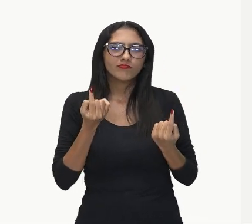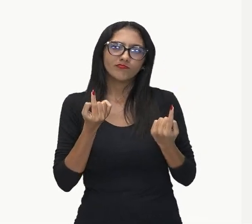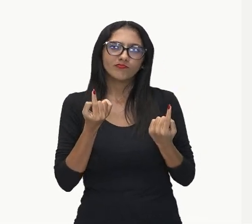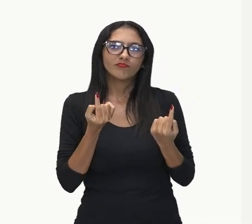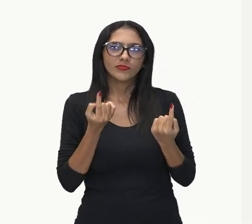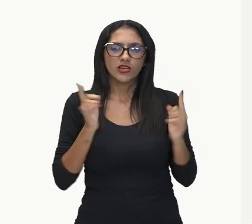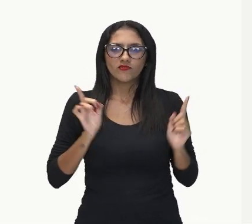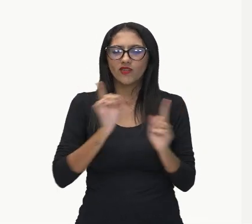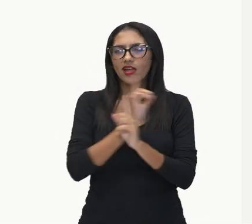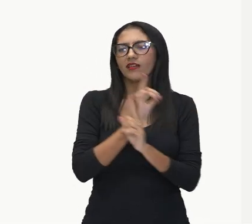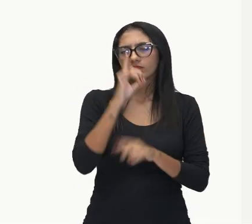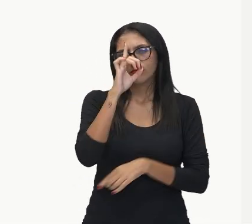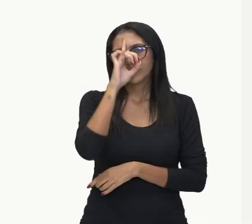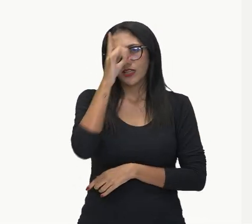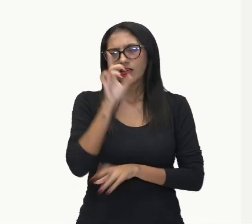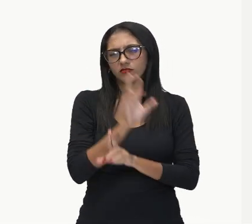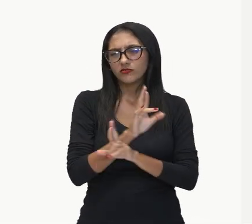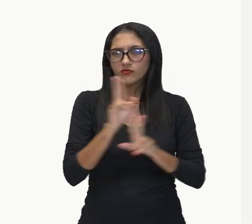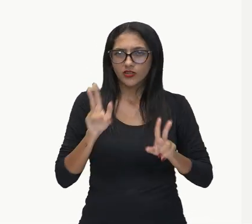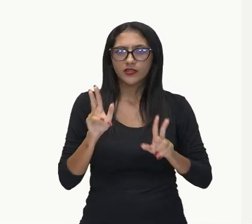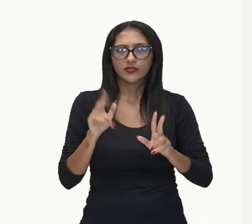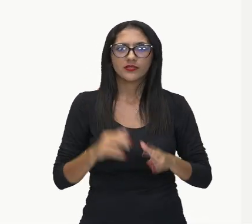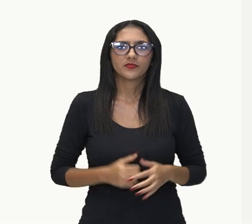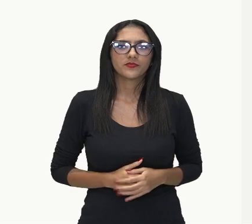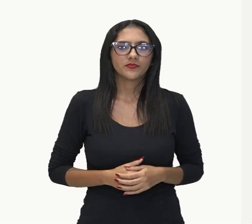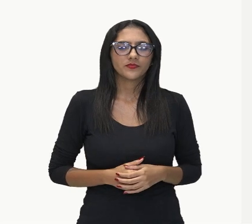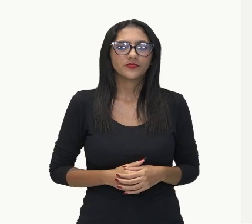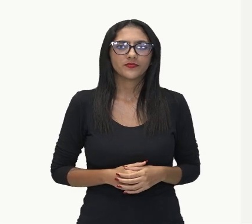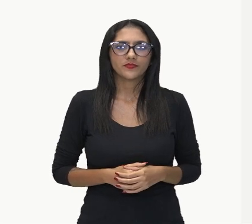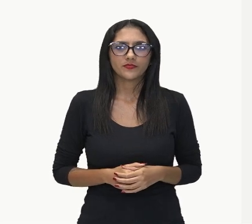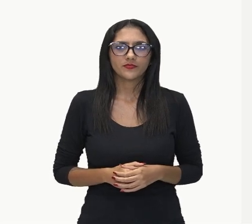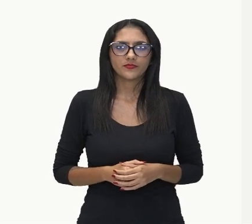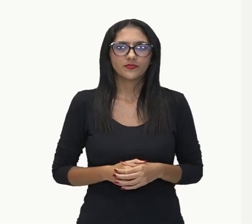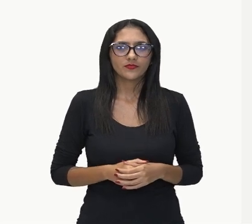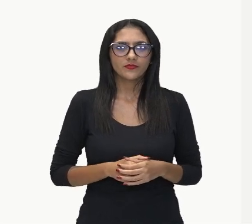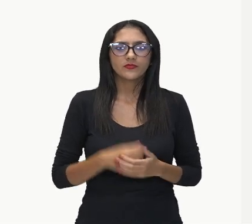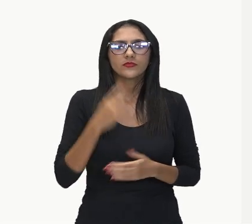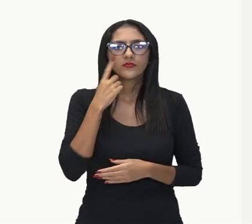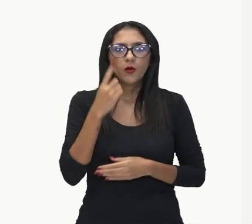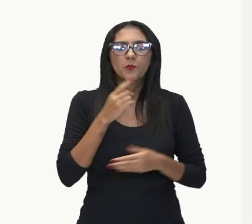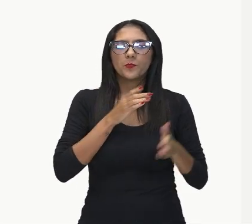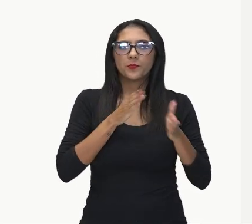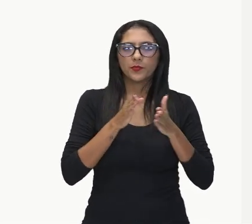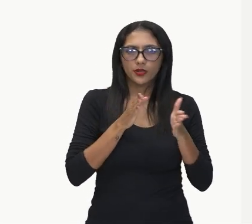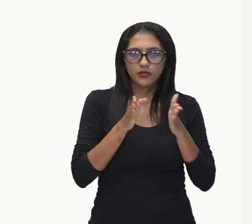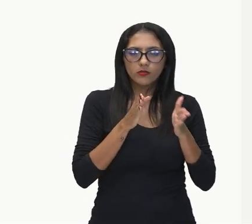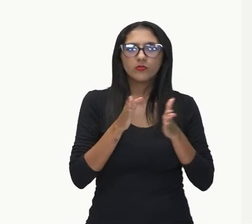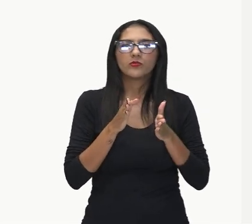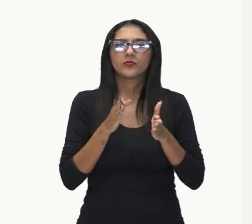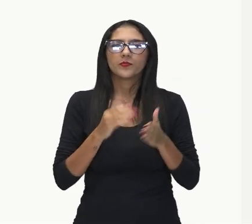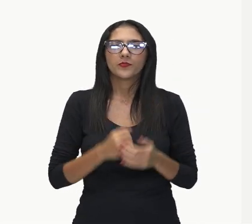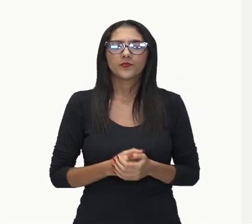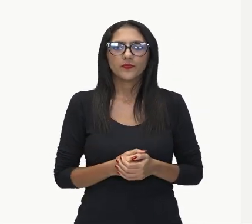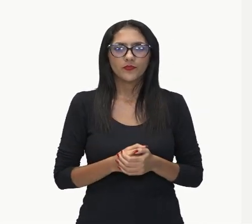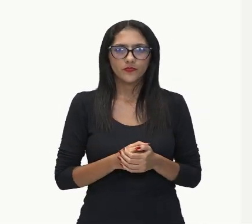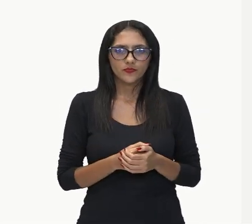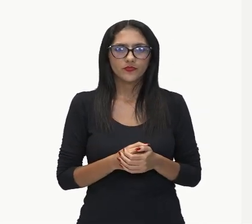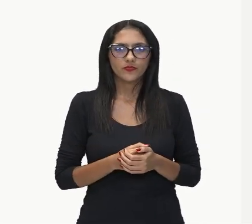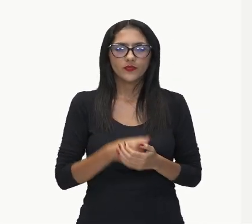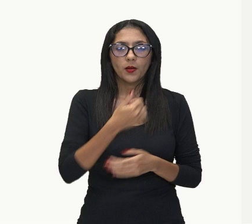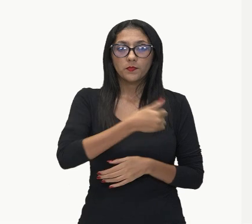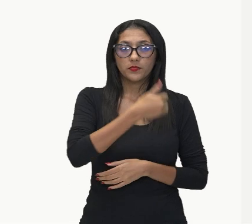ideias, ok? Então, observem que nós vamos ter aqui um período composto por coordenação. Essa primeira